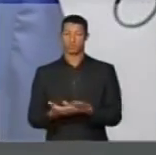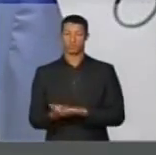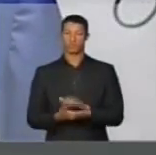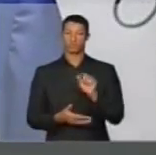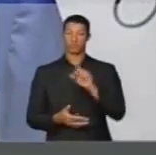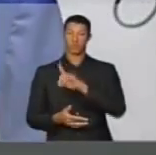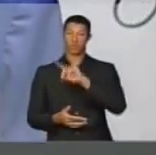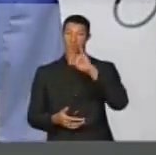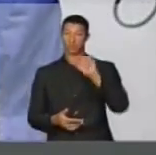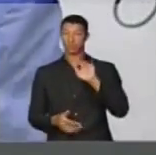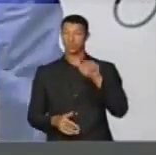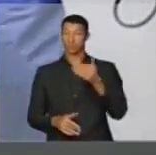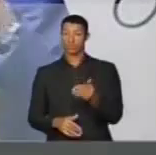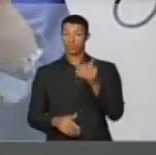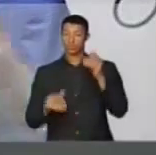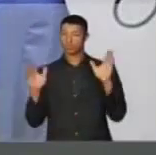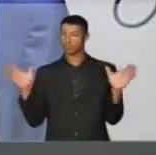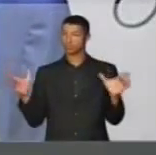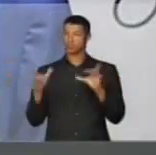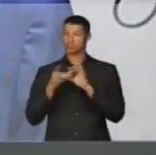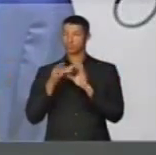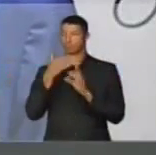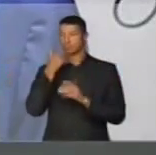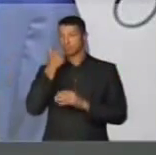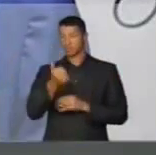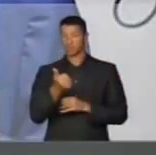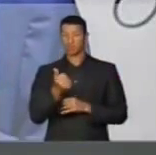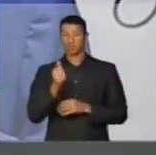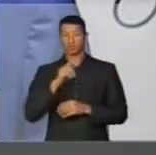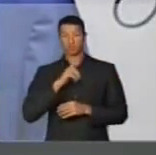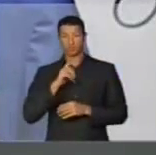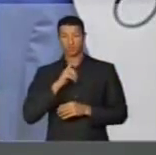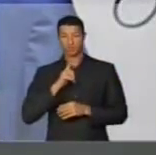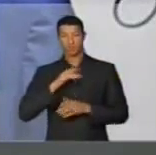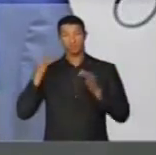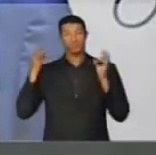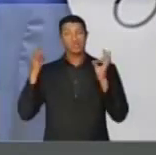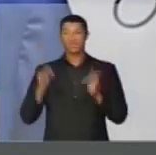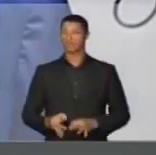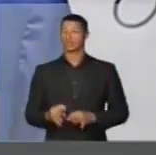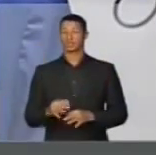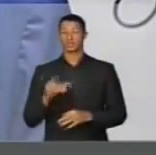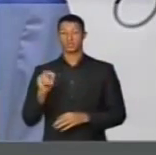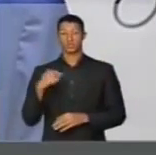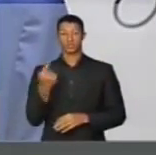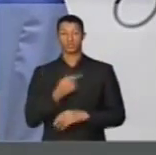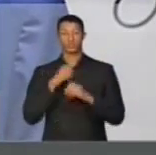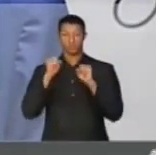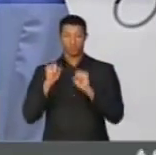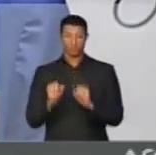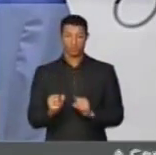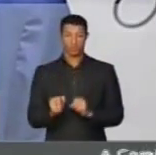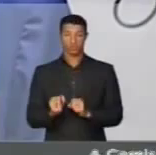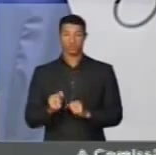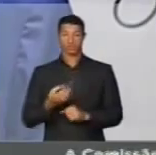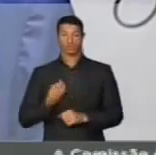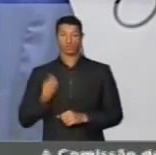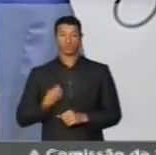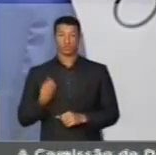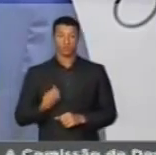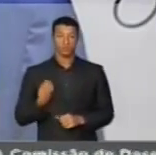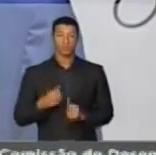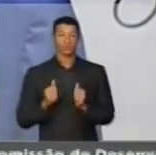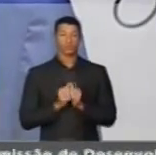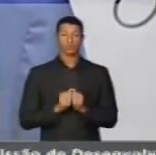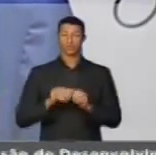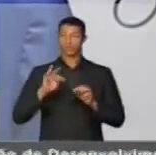que um dia, quando essa conjuntura melhorar, eu tenho certeza de que nós poderemos conviver com